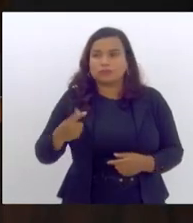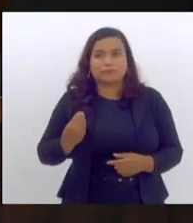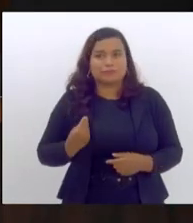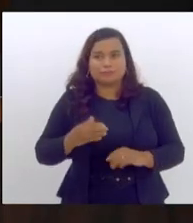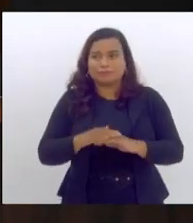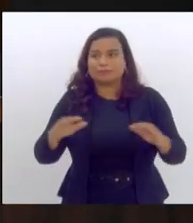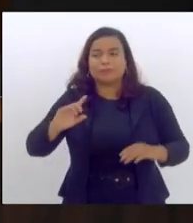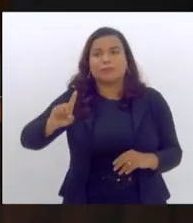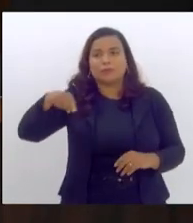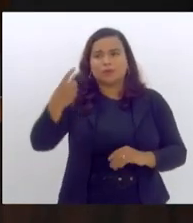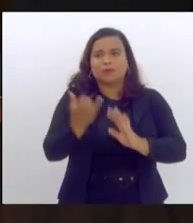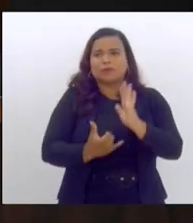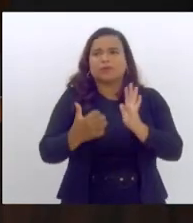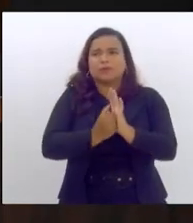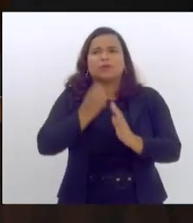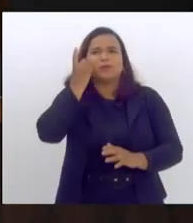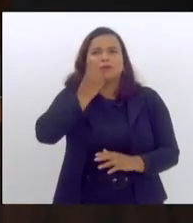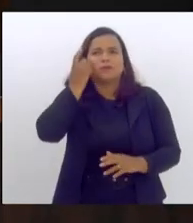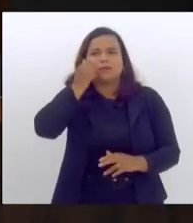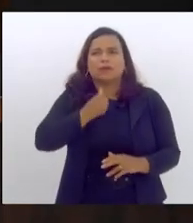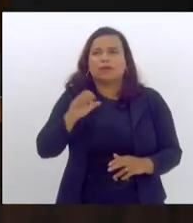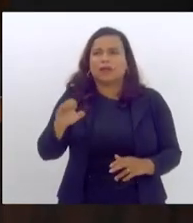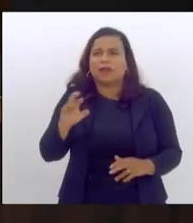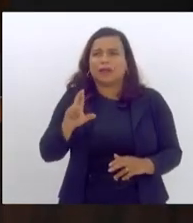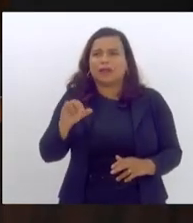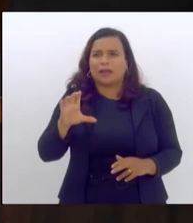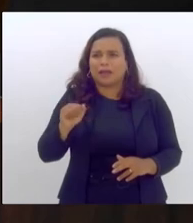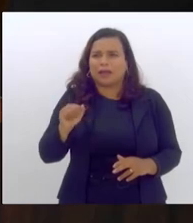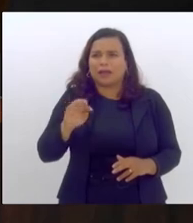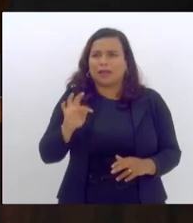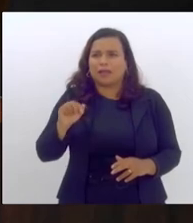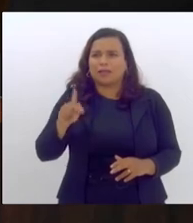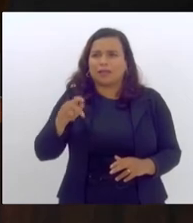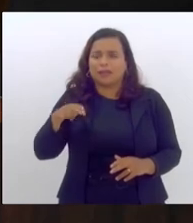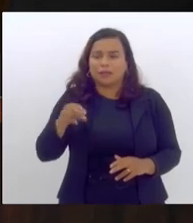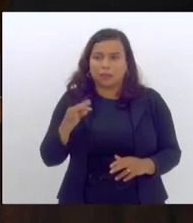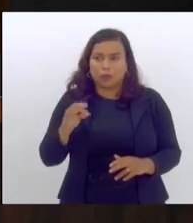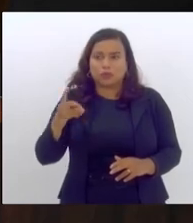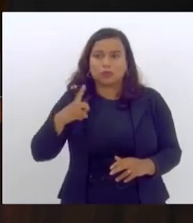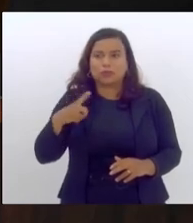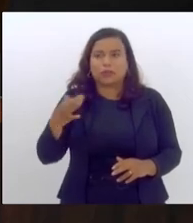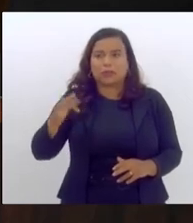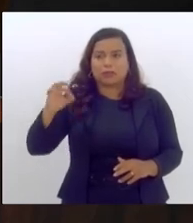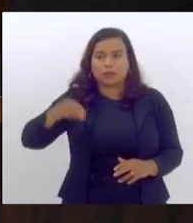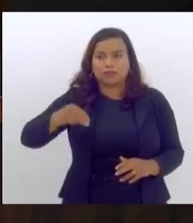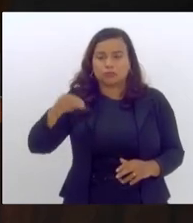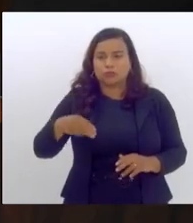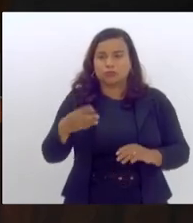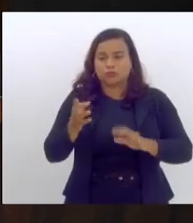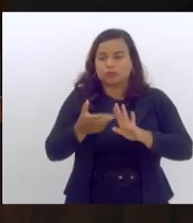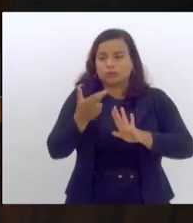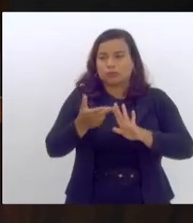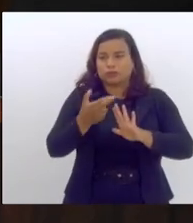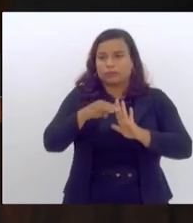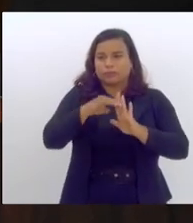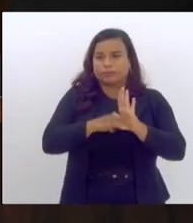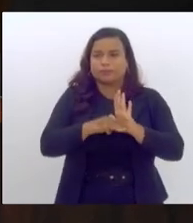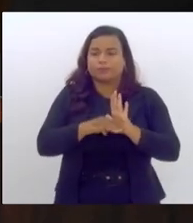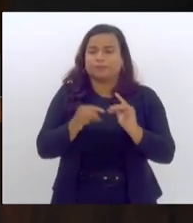presente, próxima inscrita, deputada Élica Takimoto. Vossa Excelência dispõe de 10 minutos do tempo regimental.